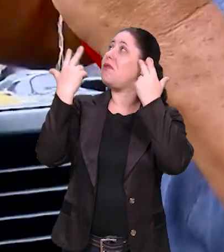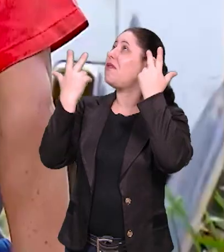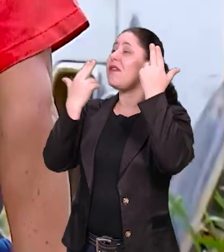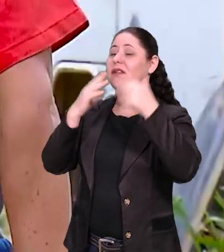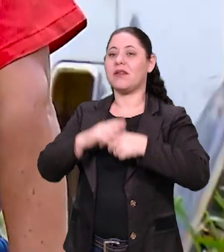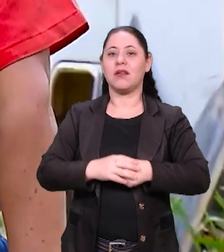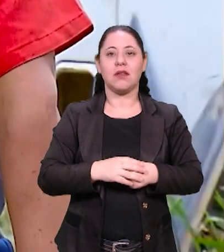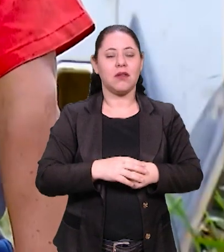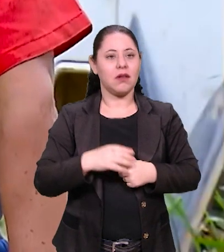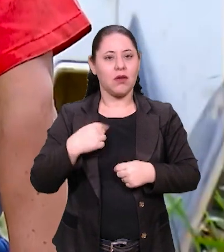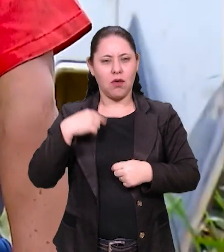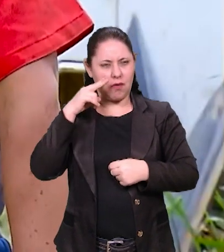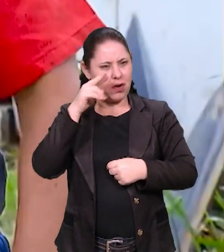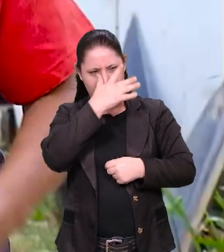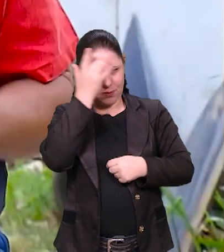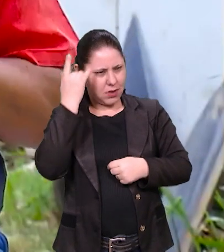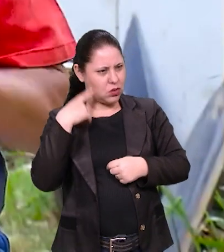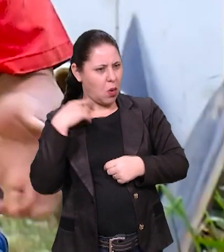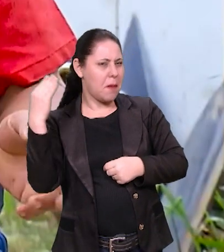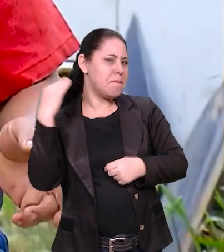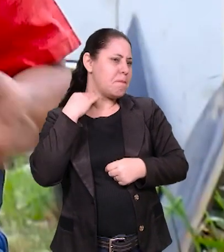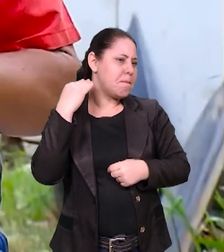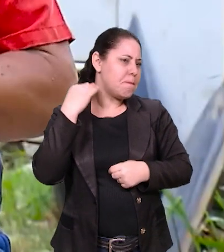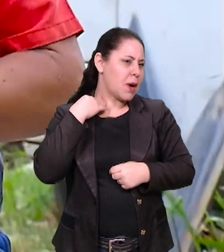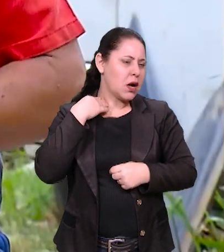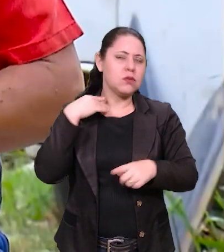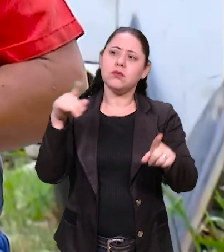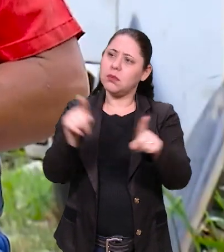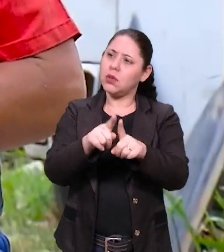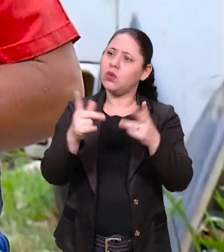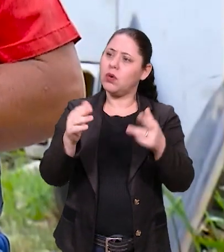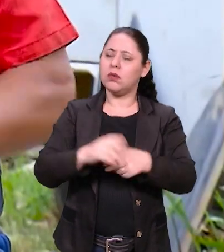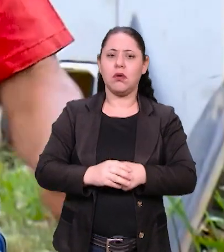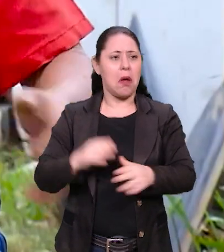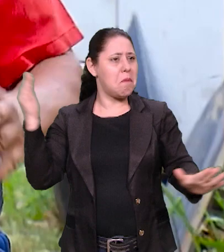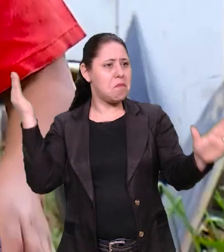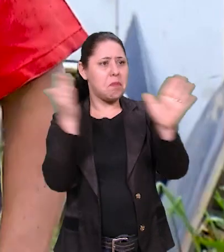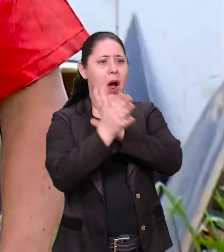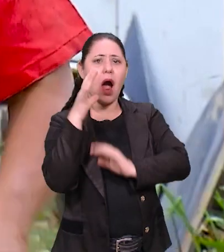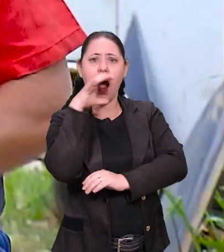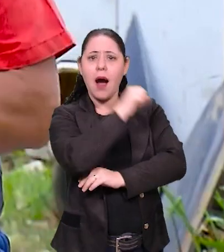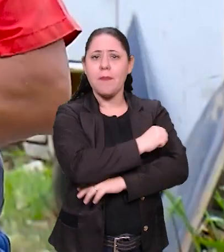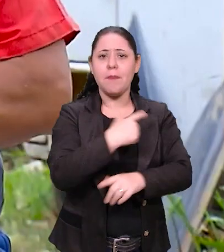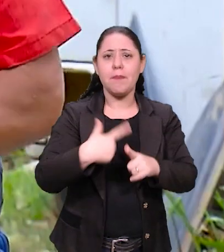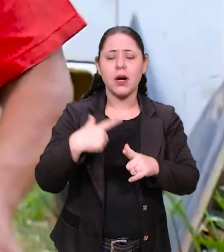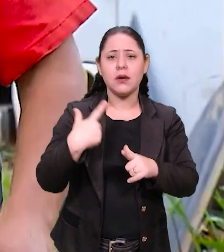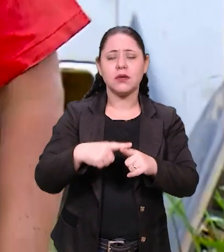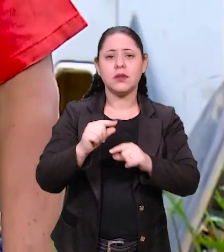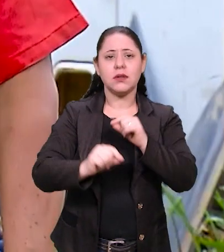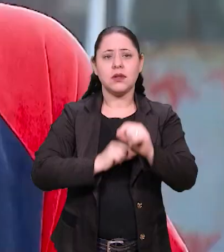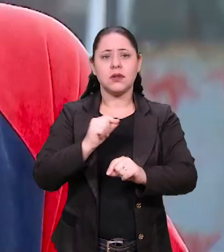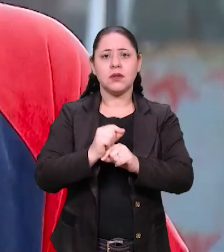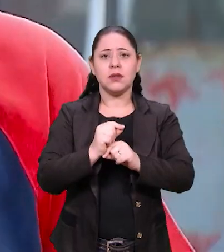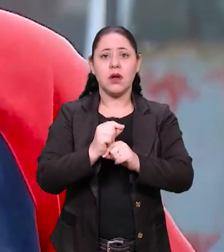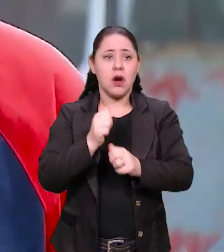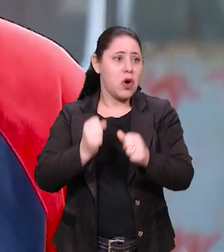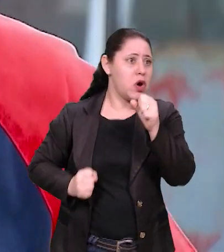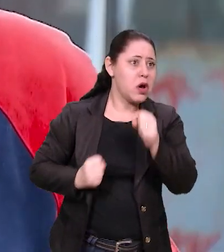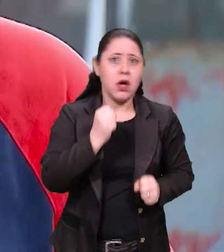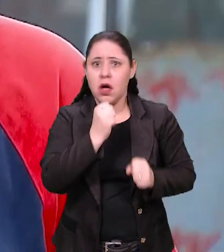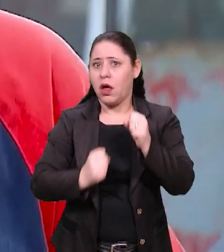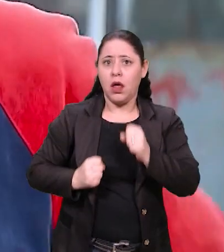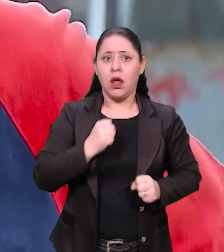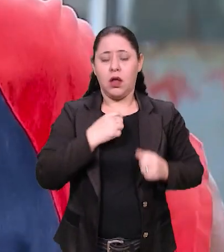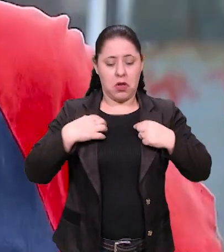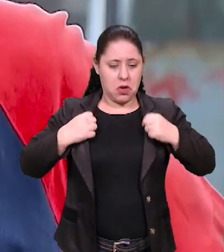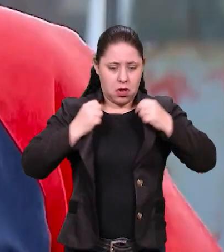distraídos. Eu vi a hora que o cidadão saiu do banco, eu estava no banco também, e ele saiu apressado, porque ele entrou no banco errado. E ele